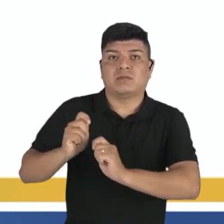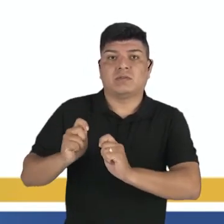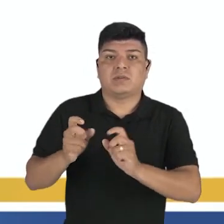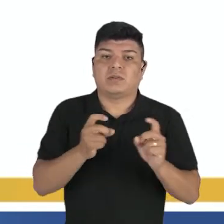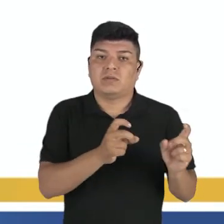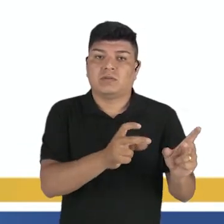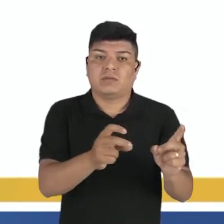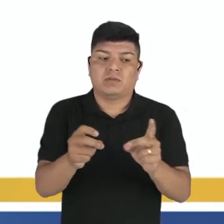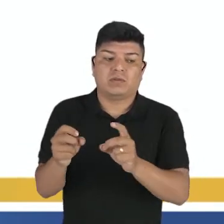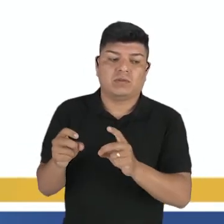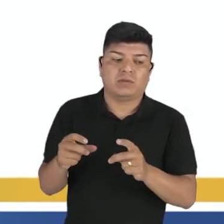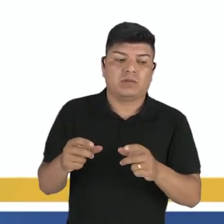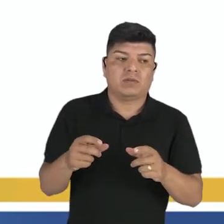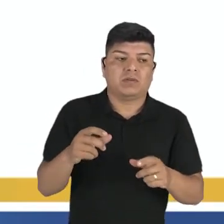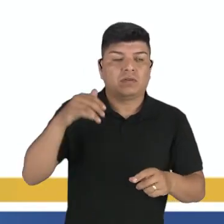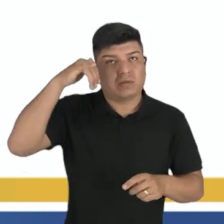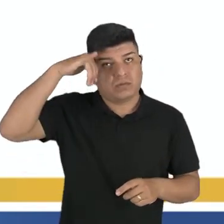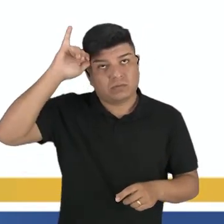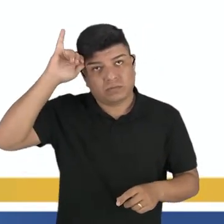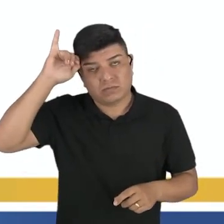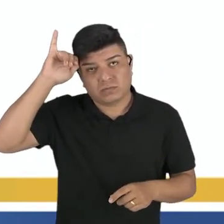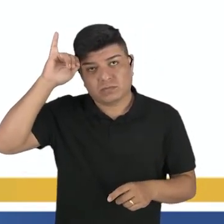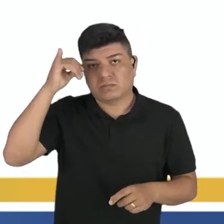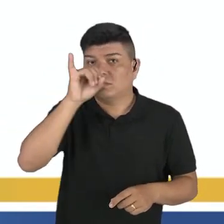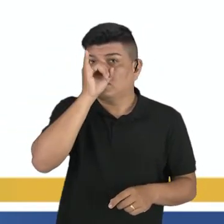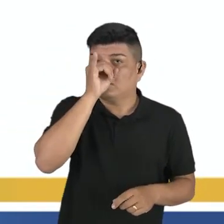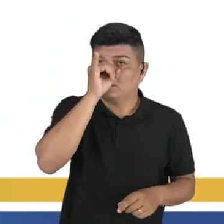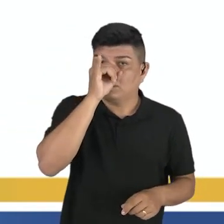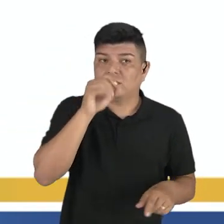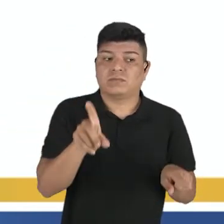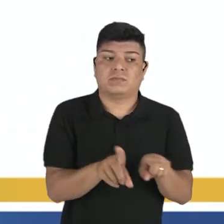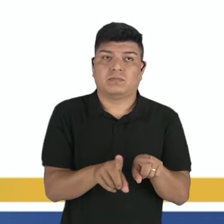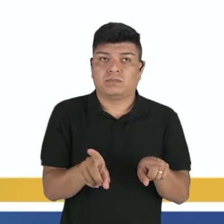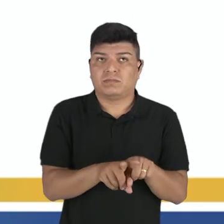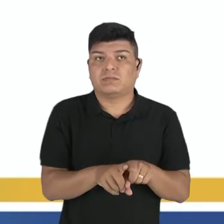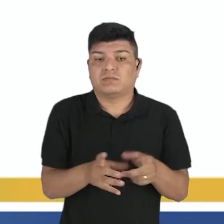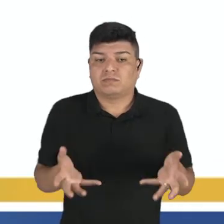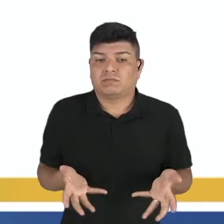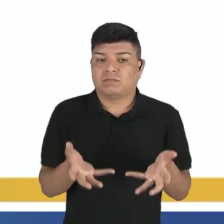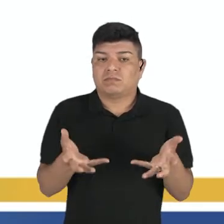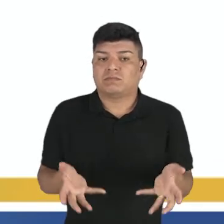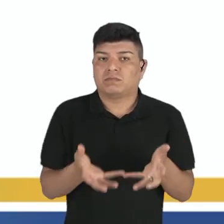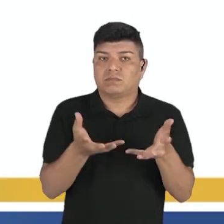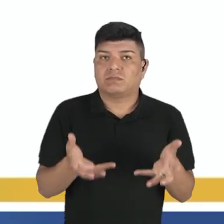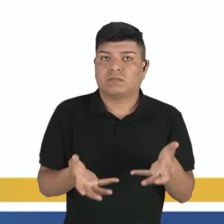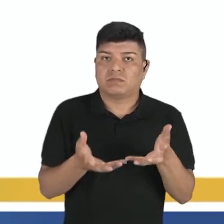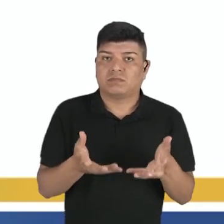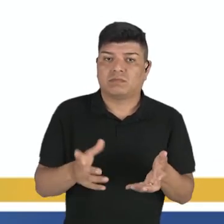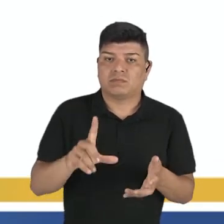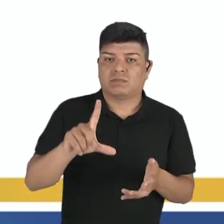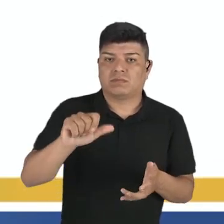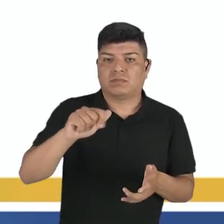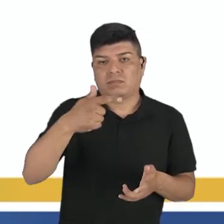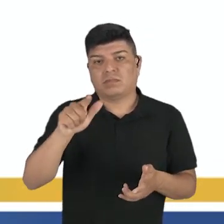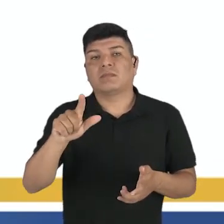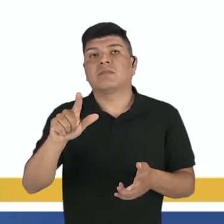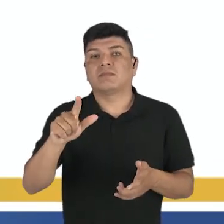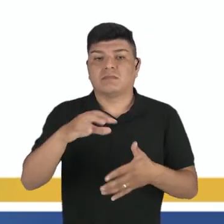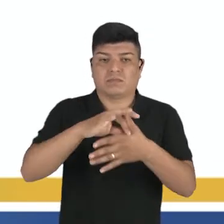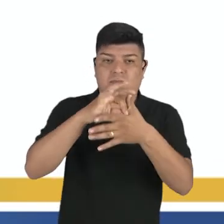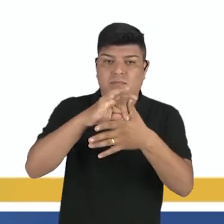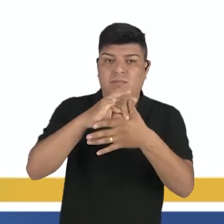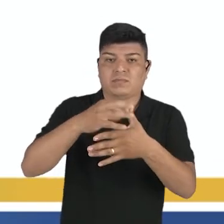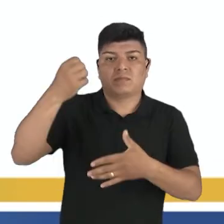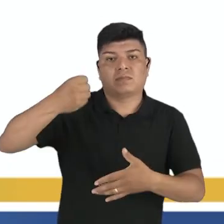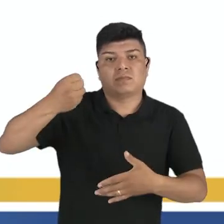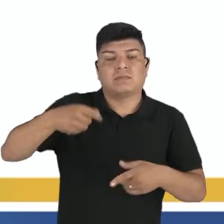de ovino, cabrinos, né, bovinos e suíno, que isso vai impulsionar a produção de lã e carne e laticínios.